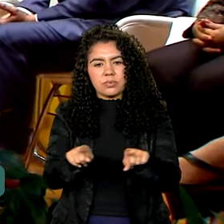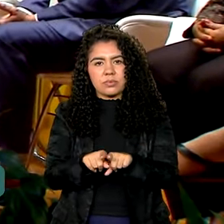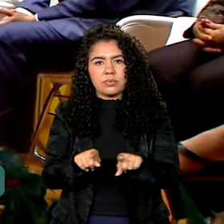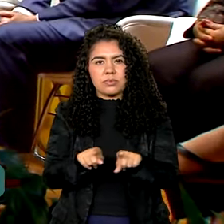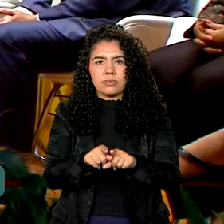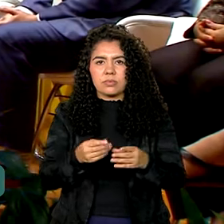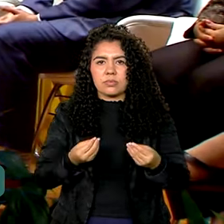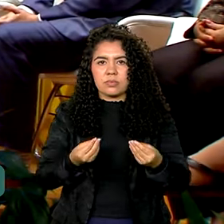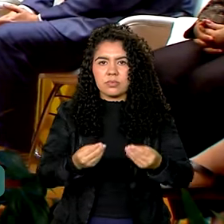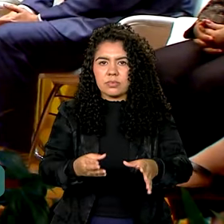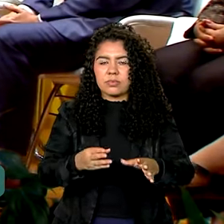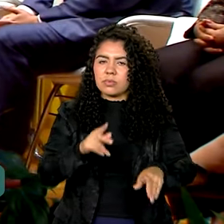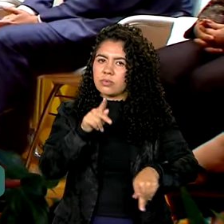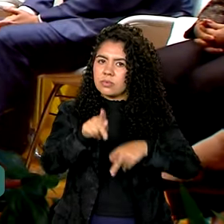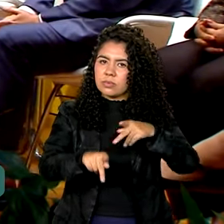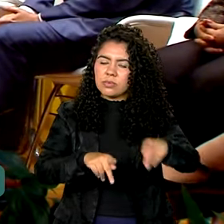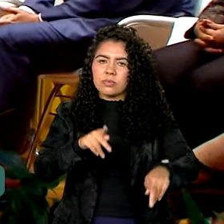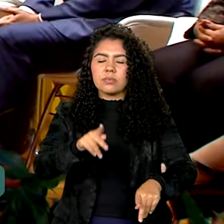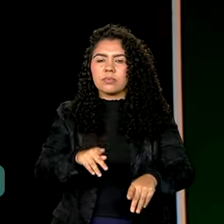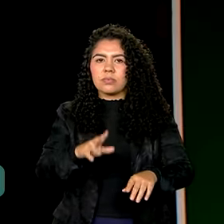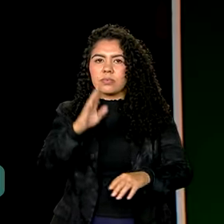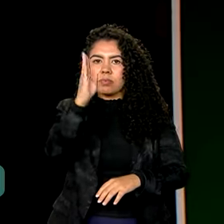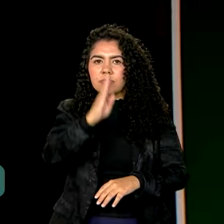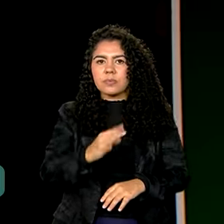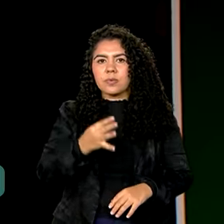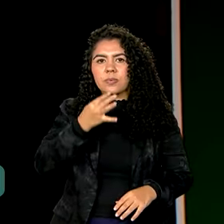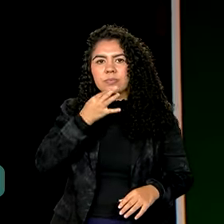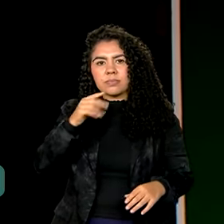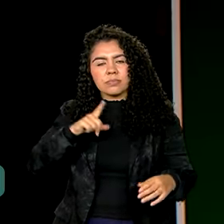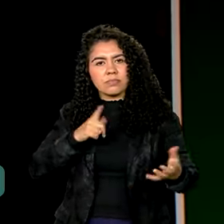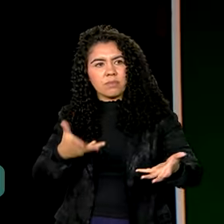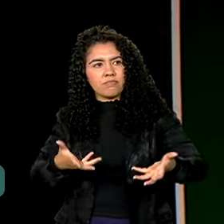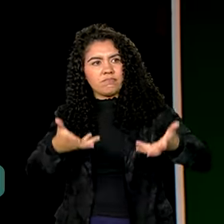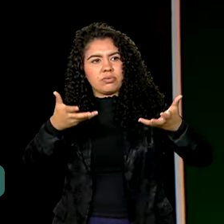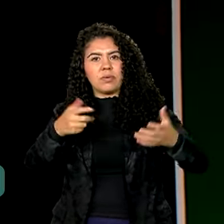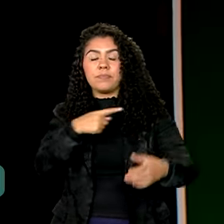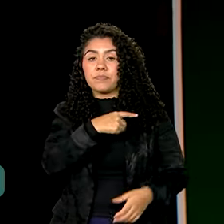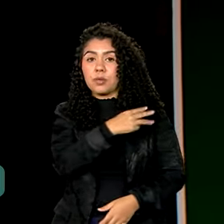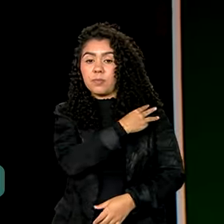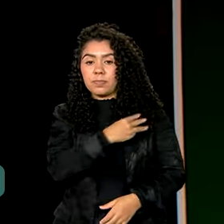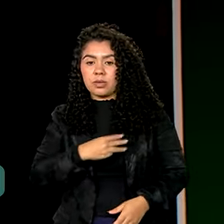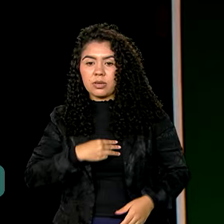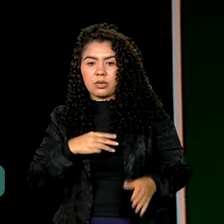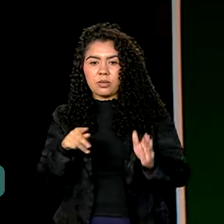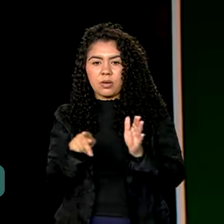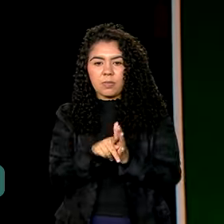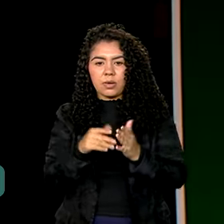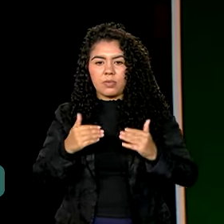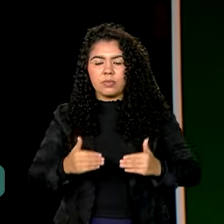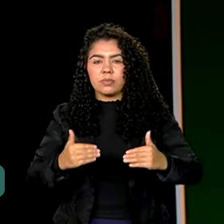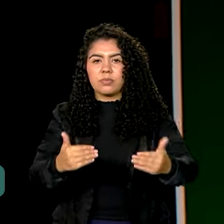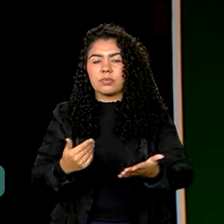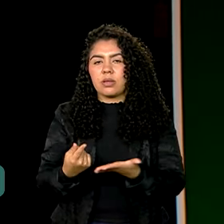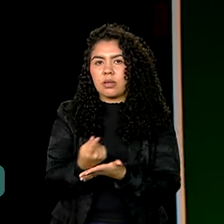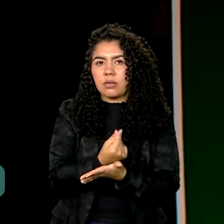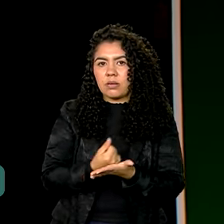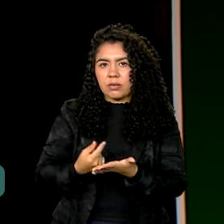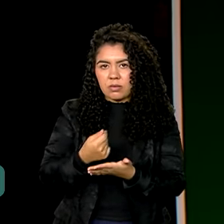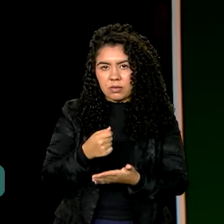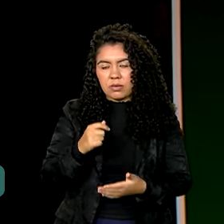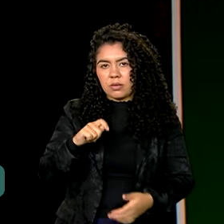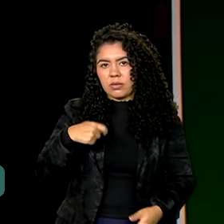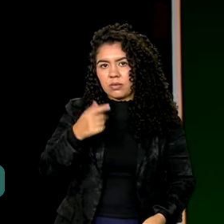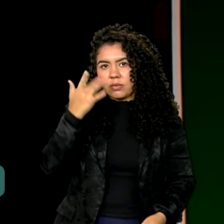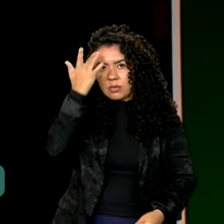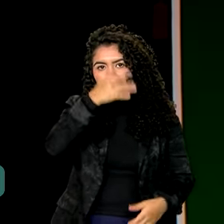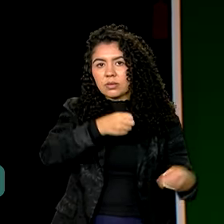povo brasileiro de conhecer as suas riquezas. O ministro da Fazenda destacou o papel da empresa no desenvolvimento econômico